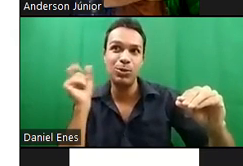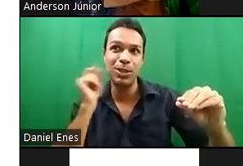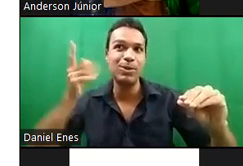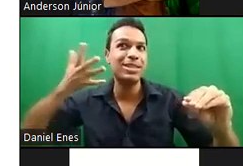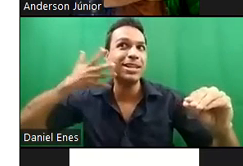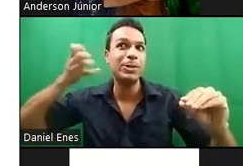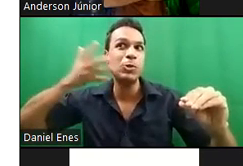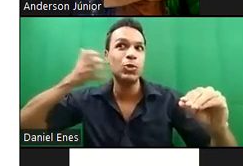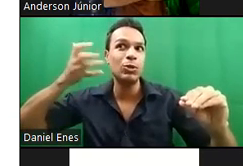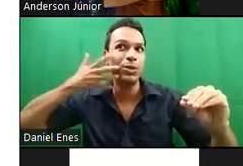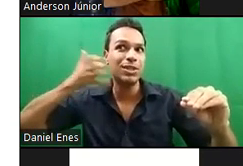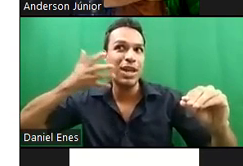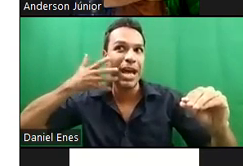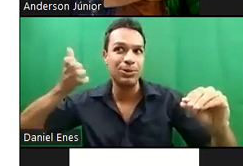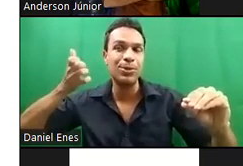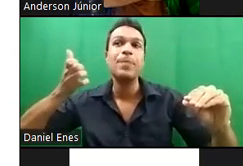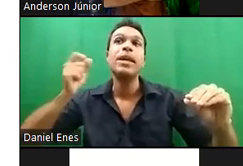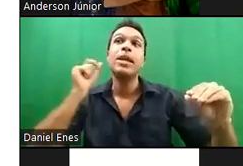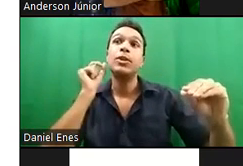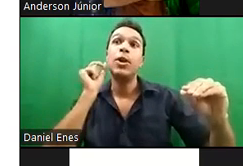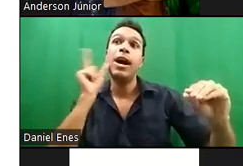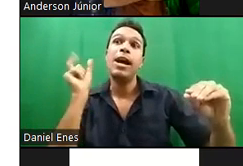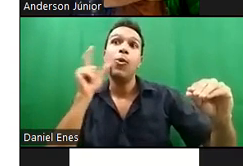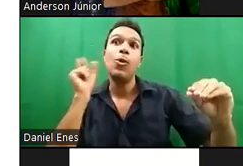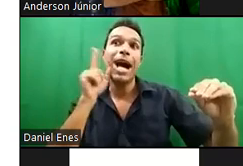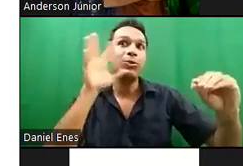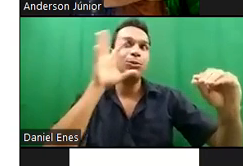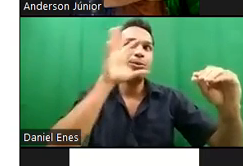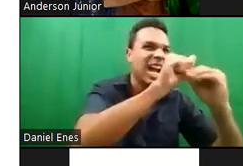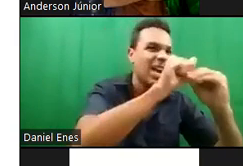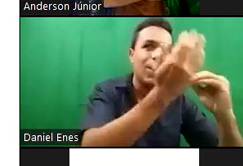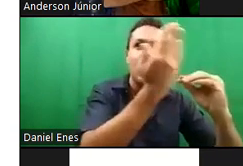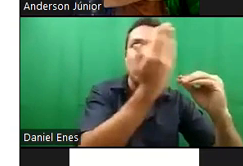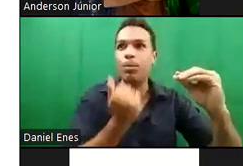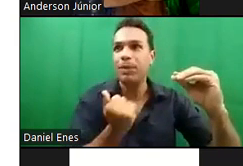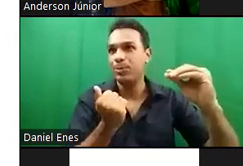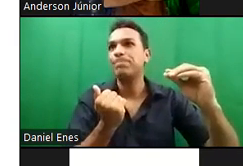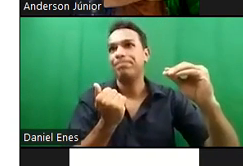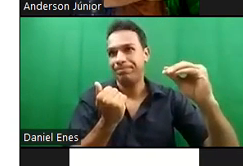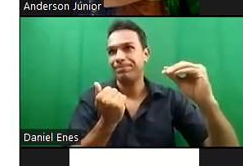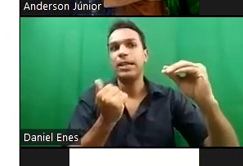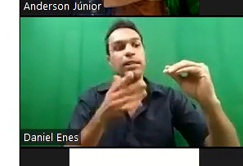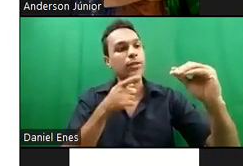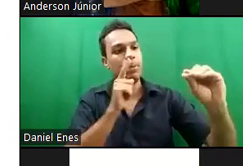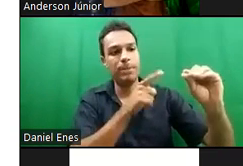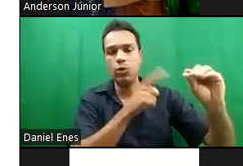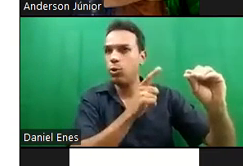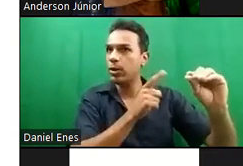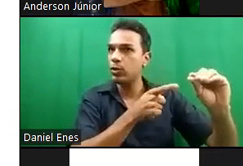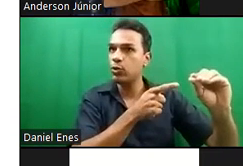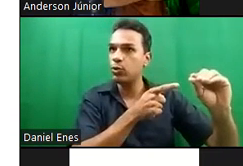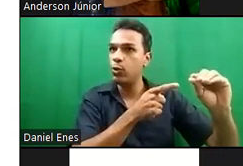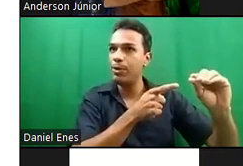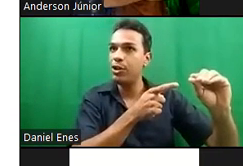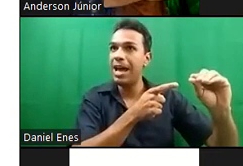usa no Rio. Esse aqui que usa em outros estados. Então, ó, o gato comeu. Então, primeiro eu